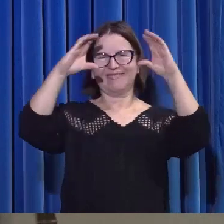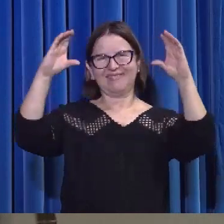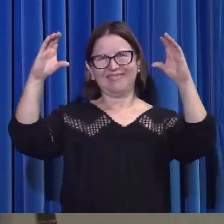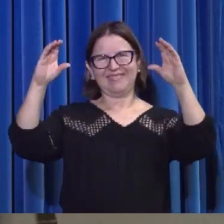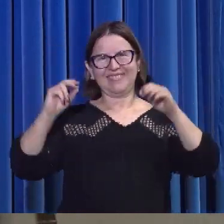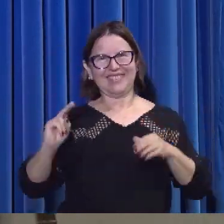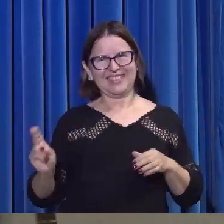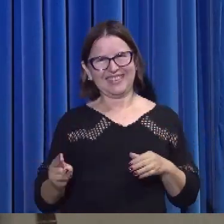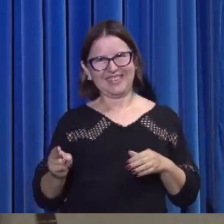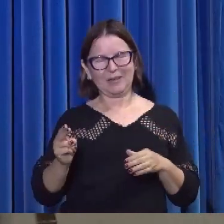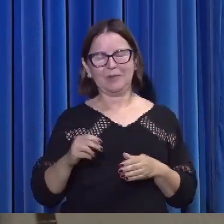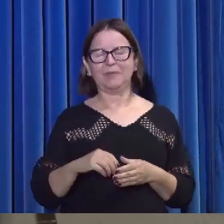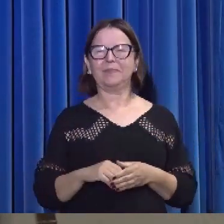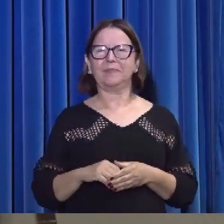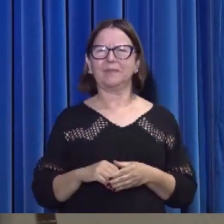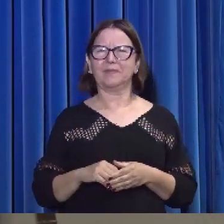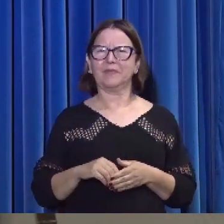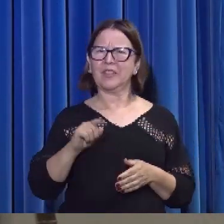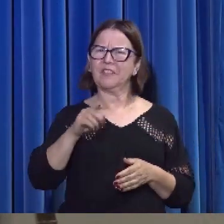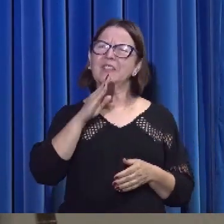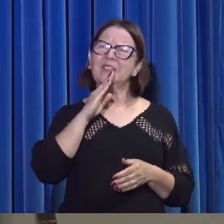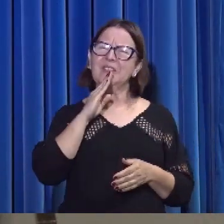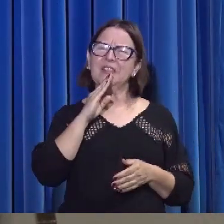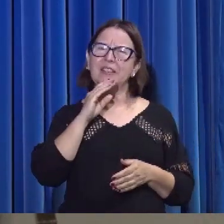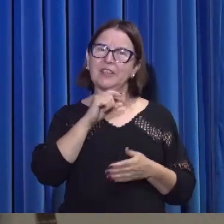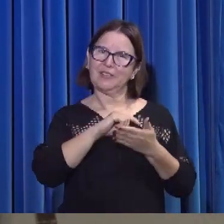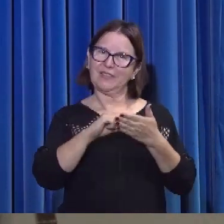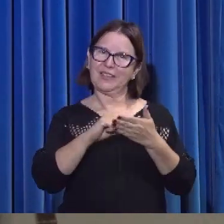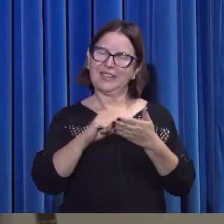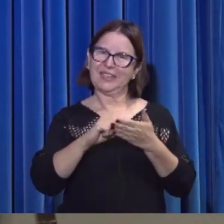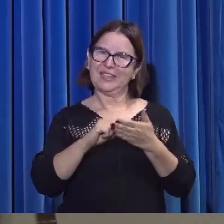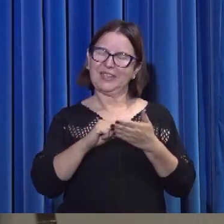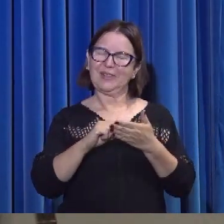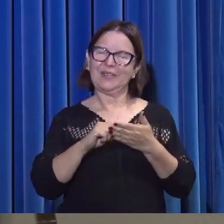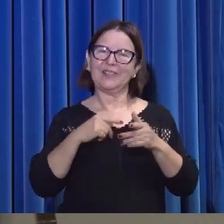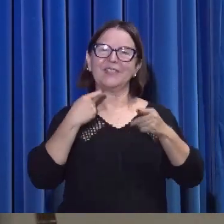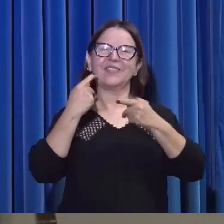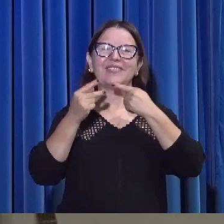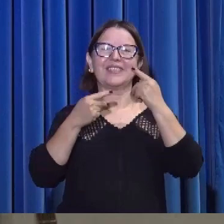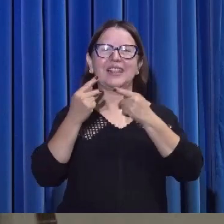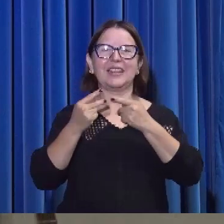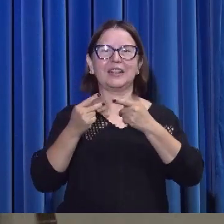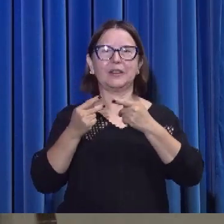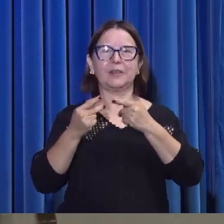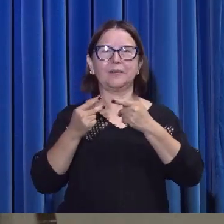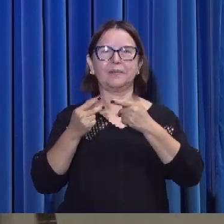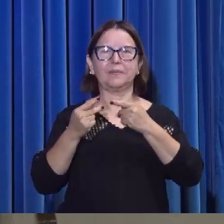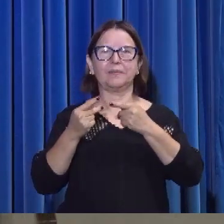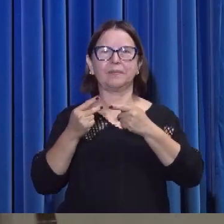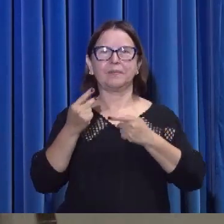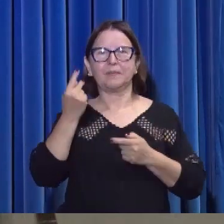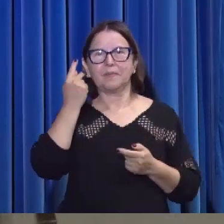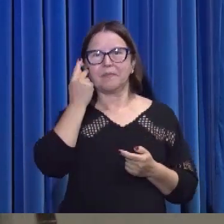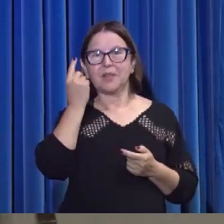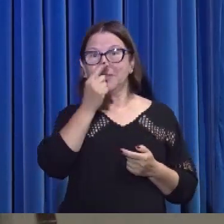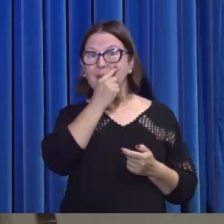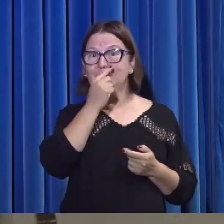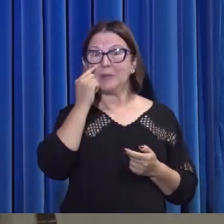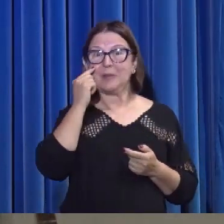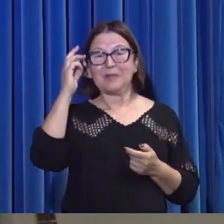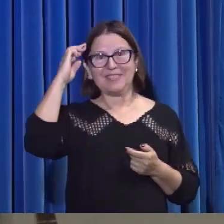Você já viu aquele versículo na Bíblia, quando ele diz que aos olhos do Senhor é precioso o